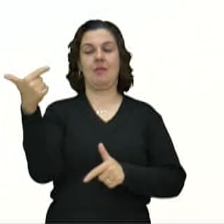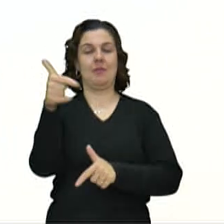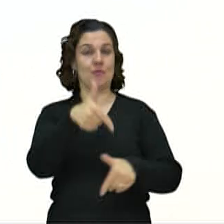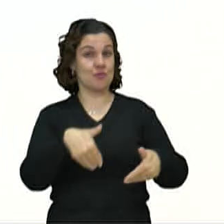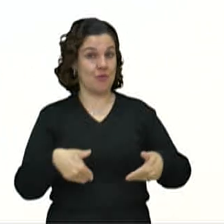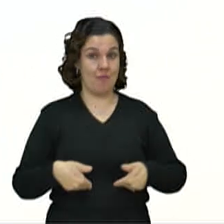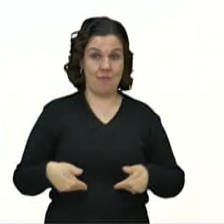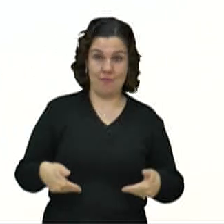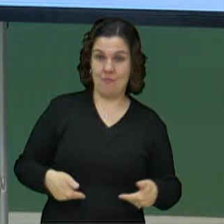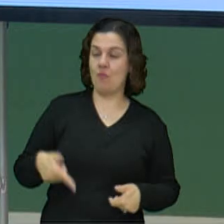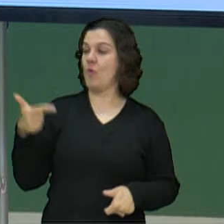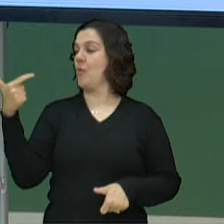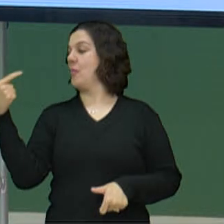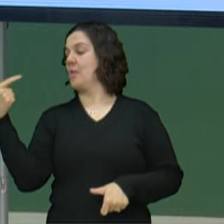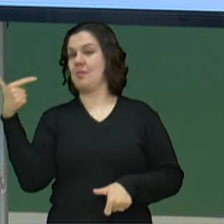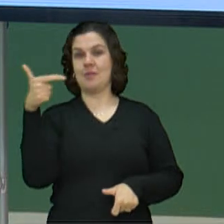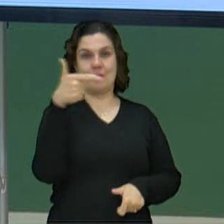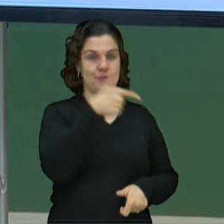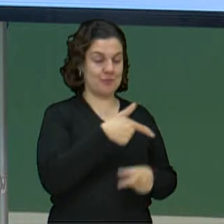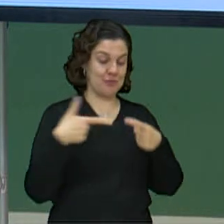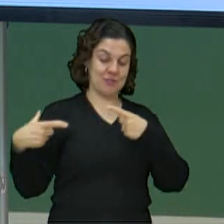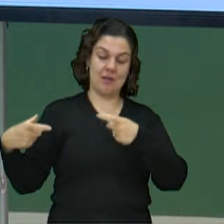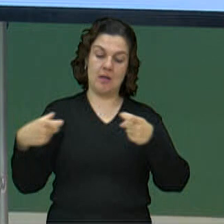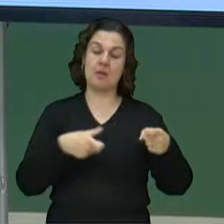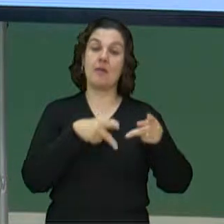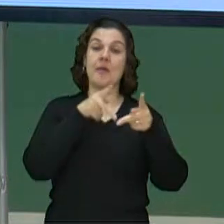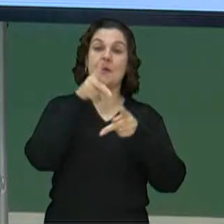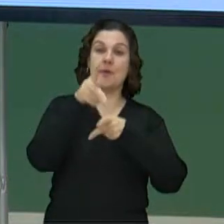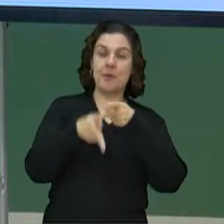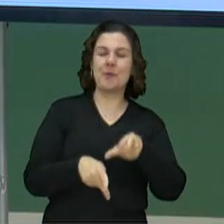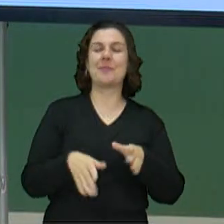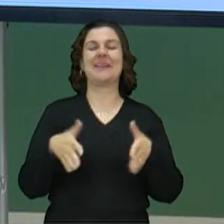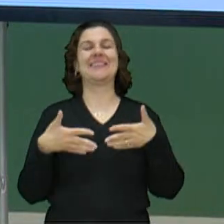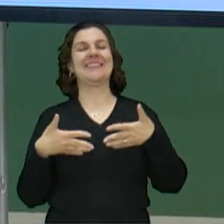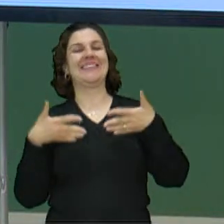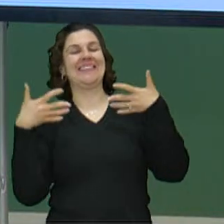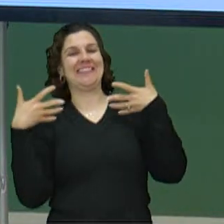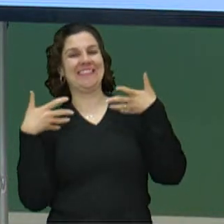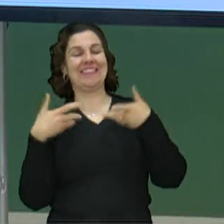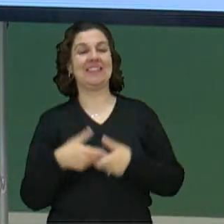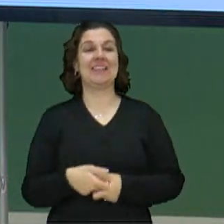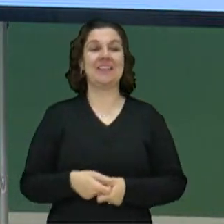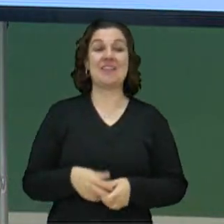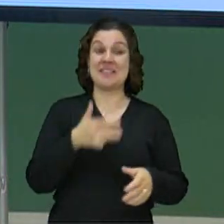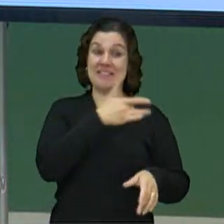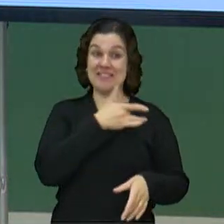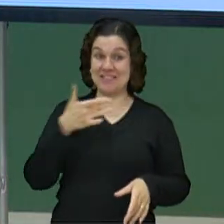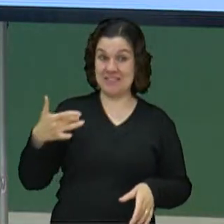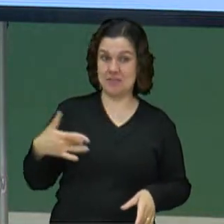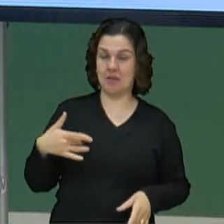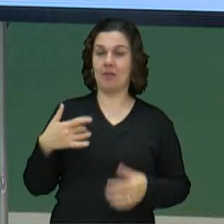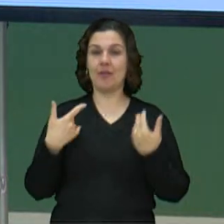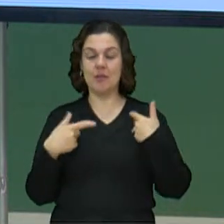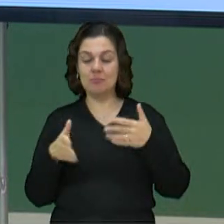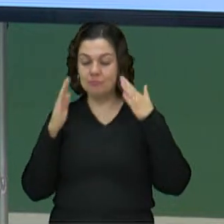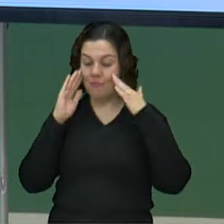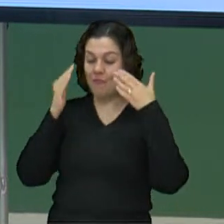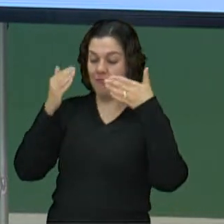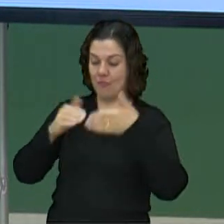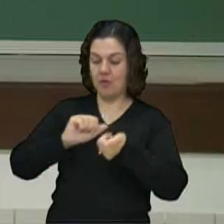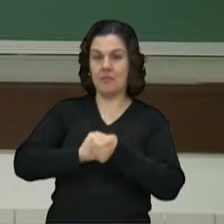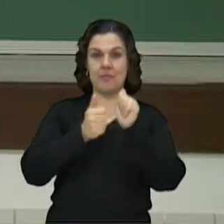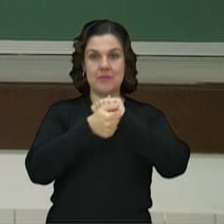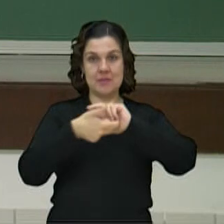fome, sem conflitos e com uma população muito satisfeita, saudável e voltada para o